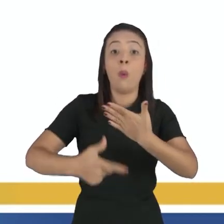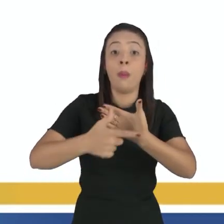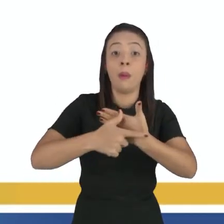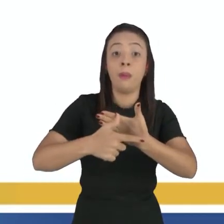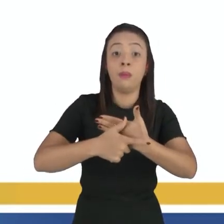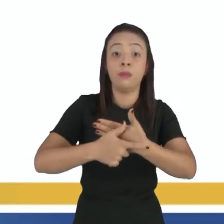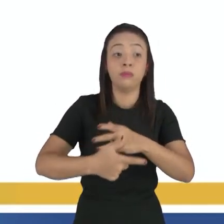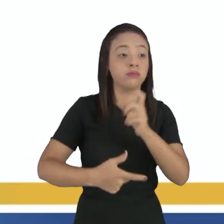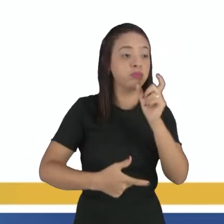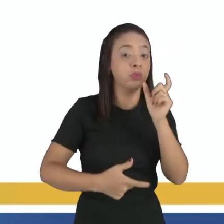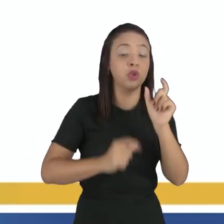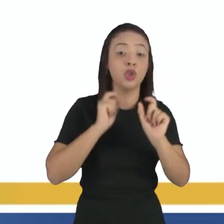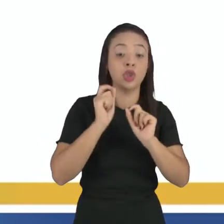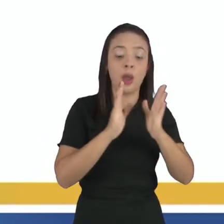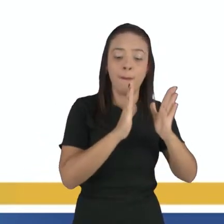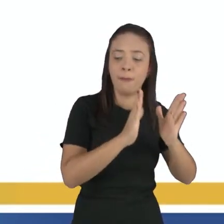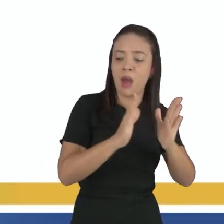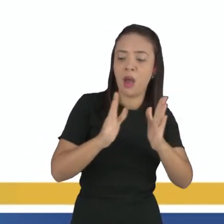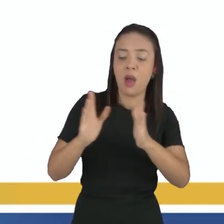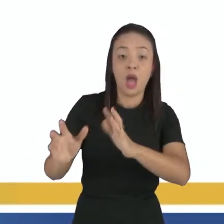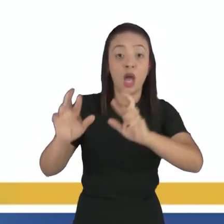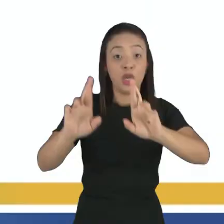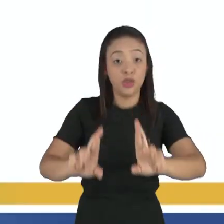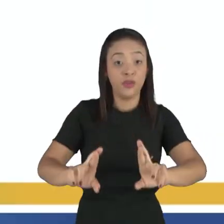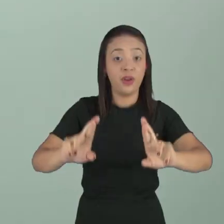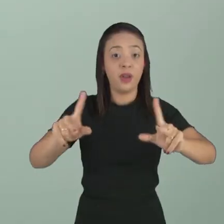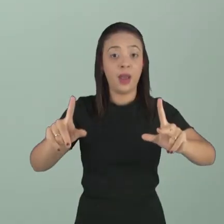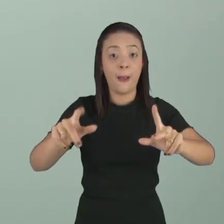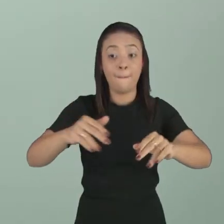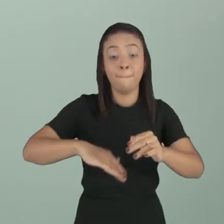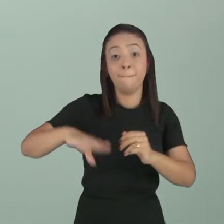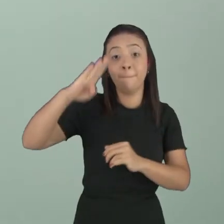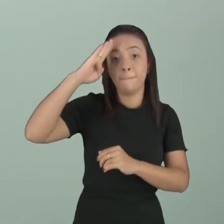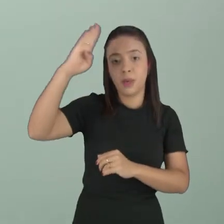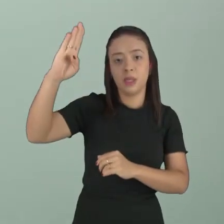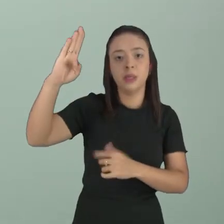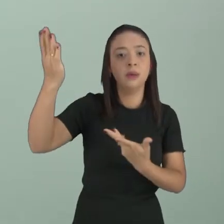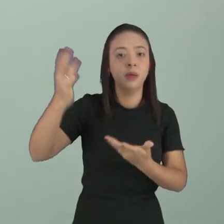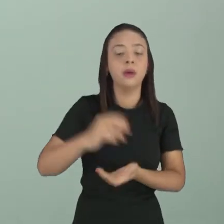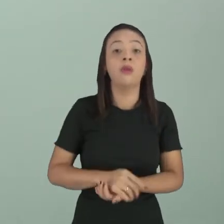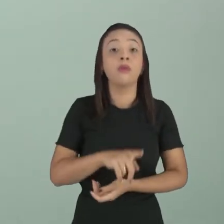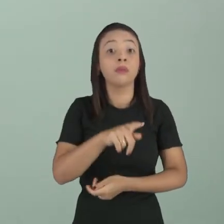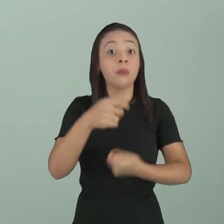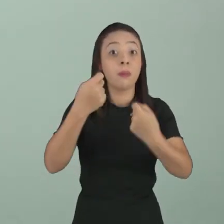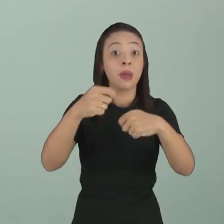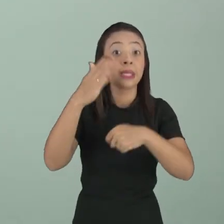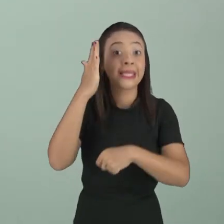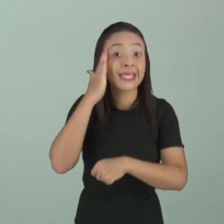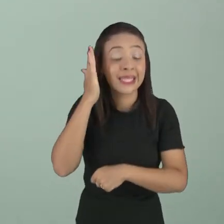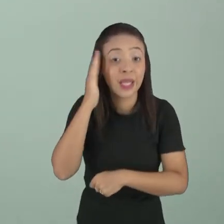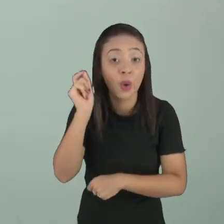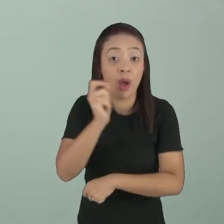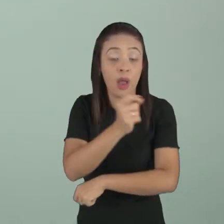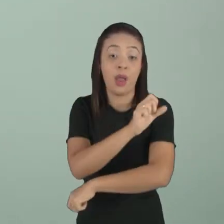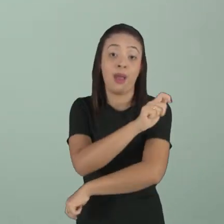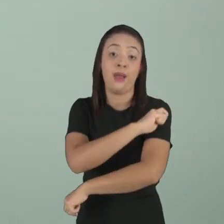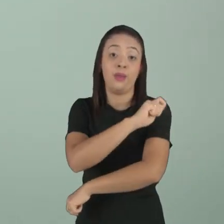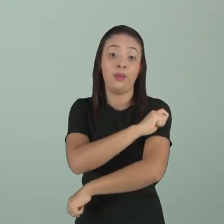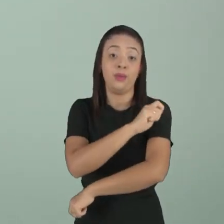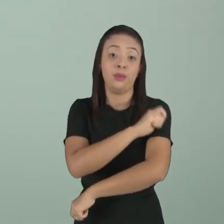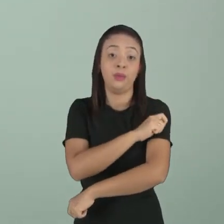diferenciar as partes principais das secundárias do texto Ou seja você tem que saber aluno